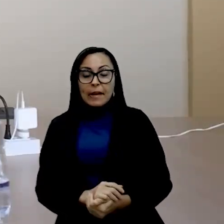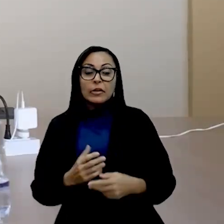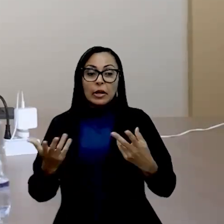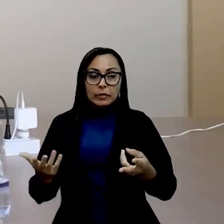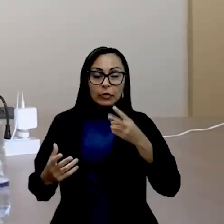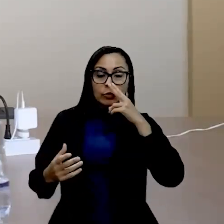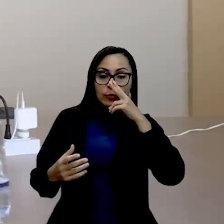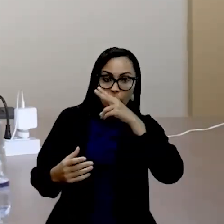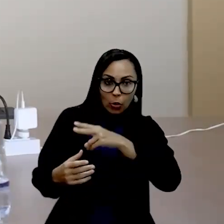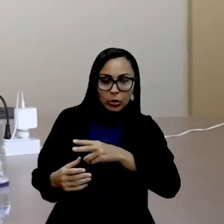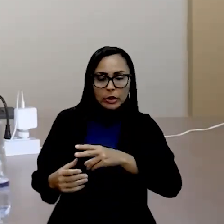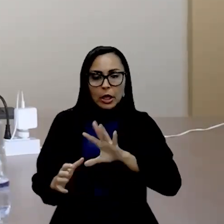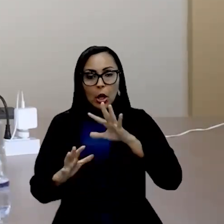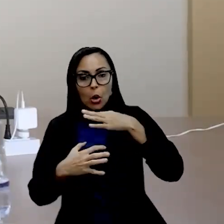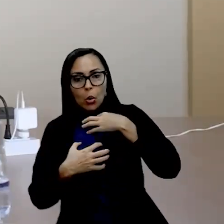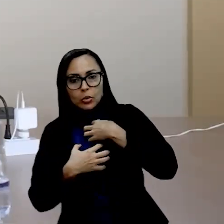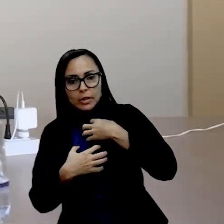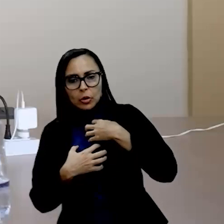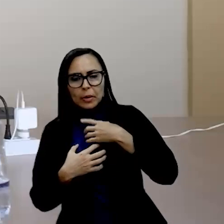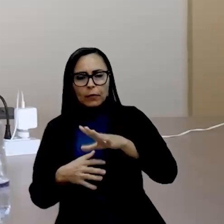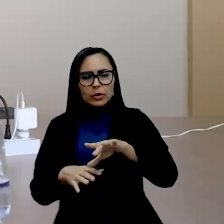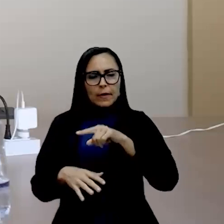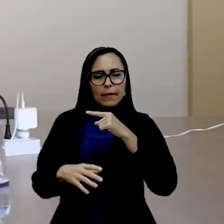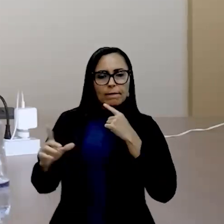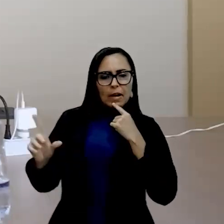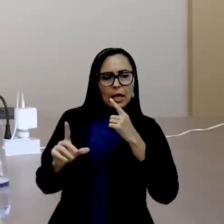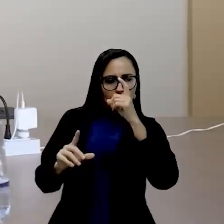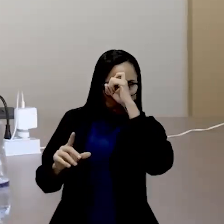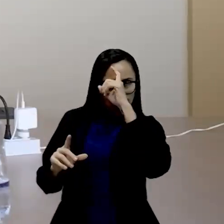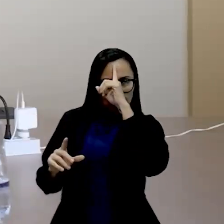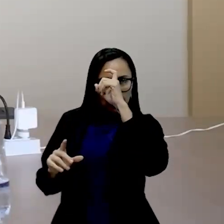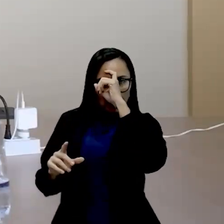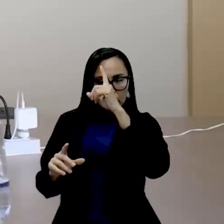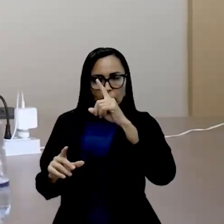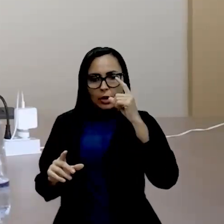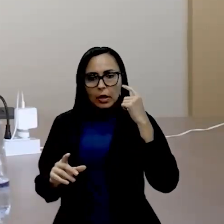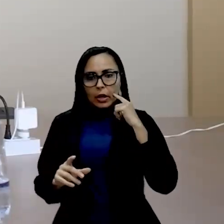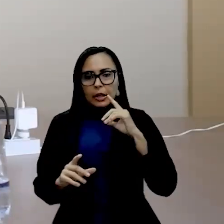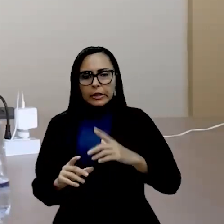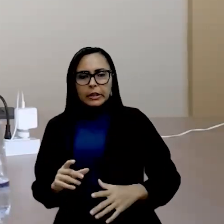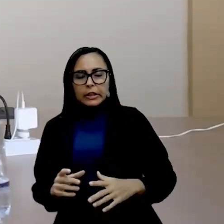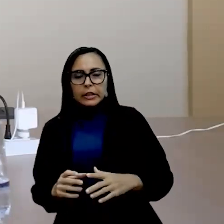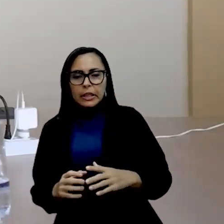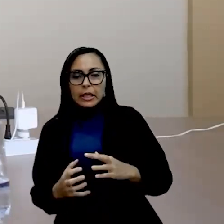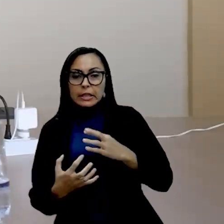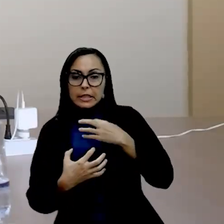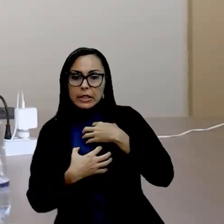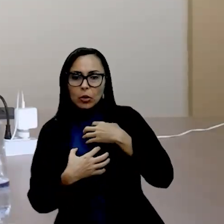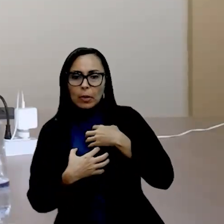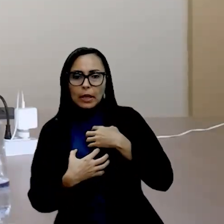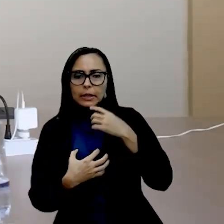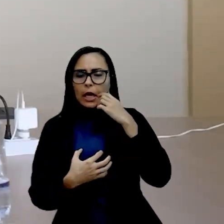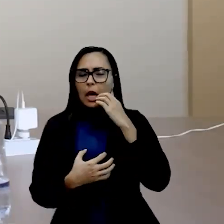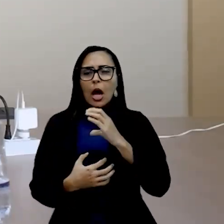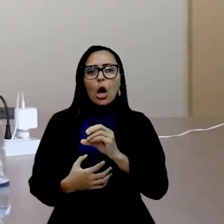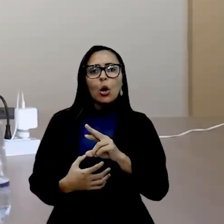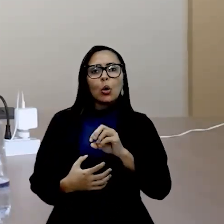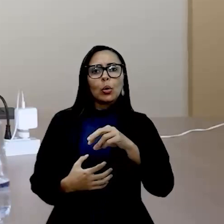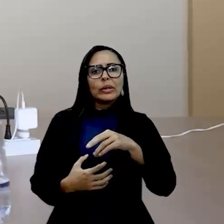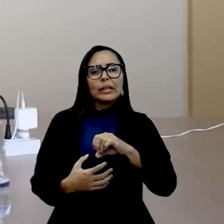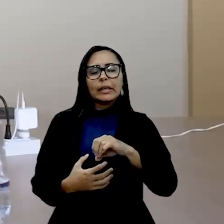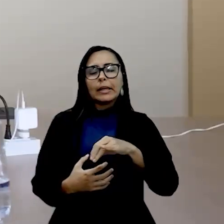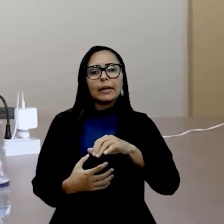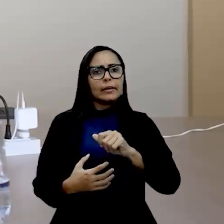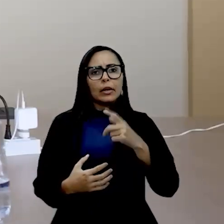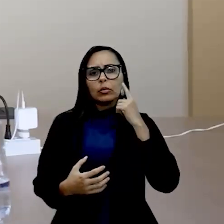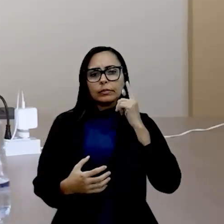sintoma que você procura o hospital, né? Porque é muito sintomática. A crônica não, é um desconforto, né?